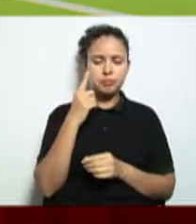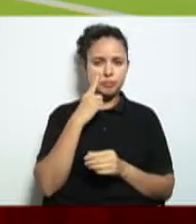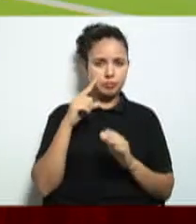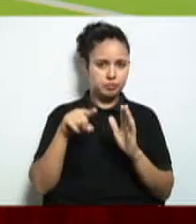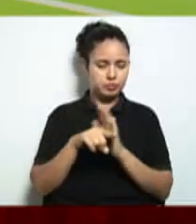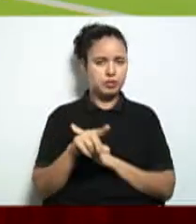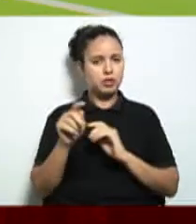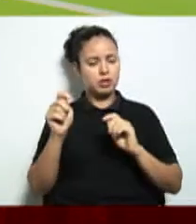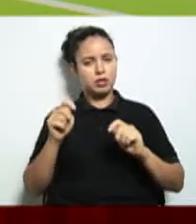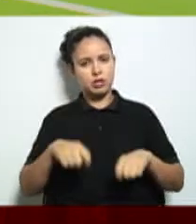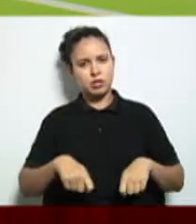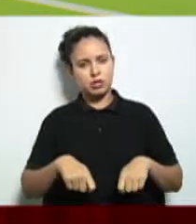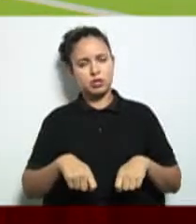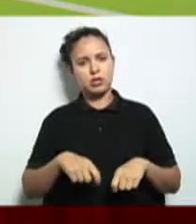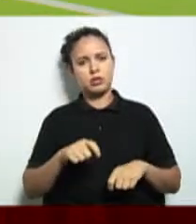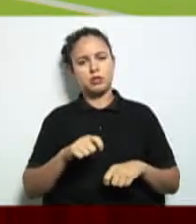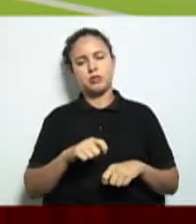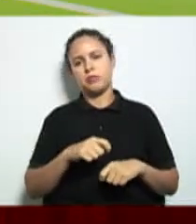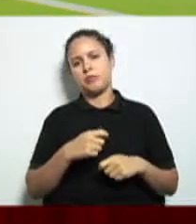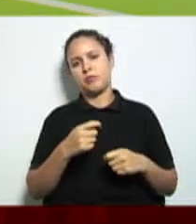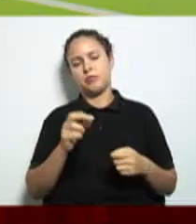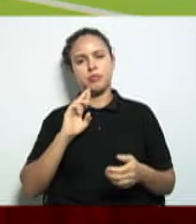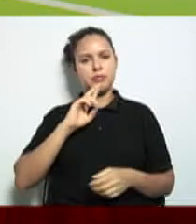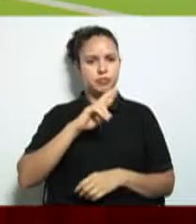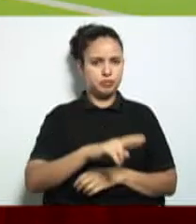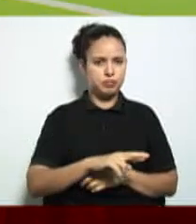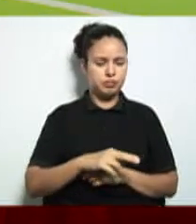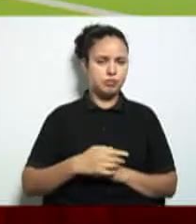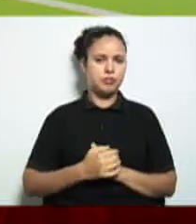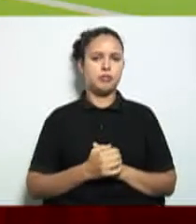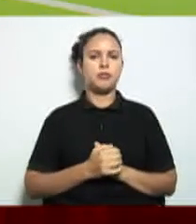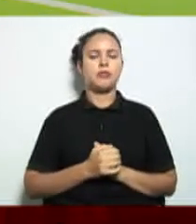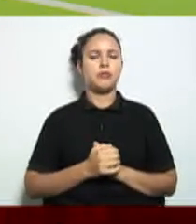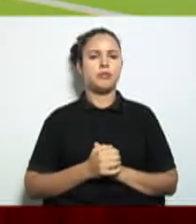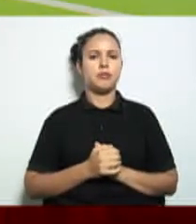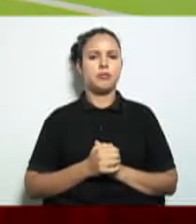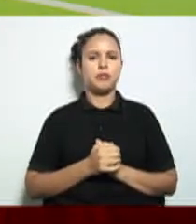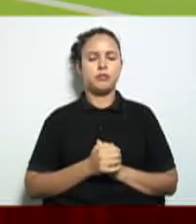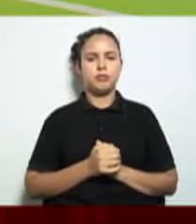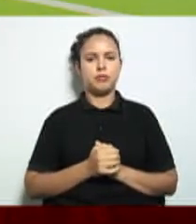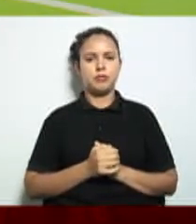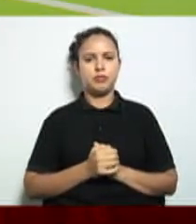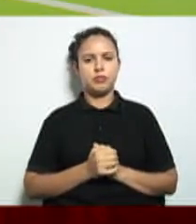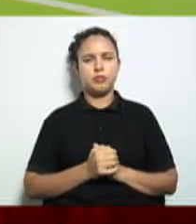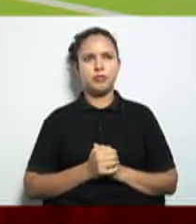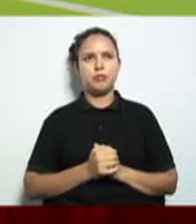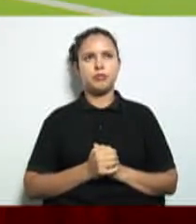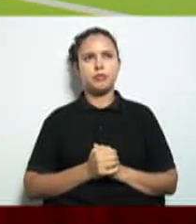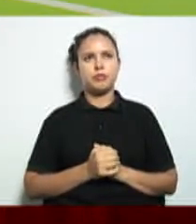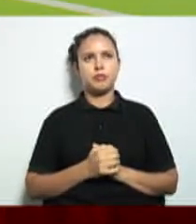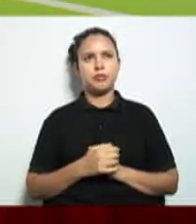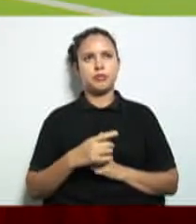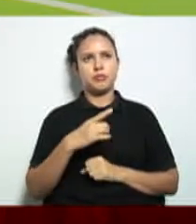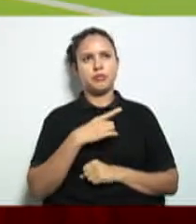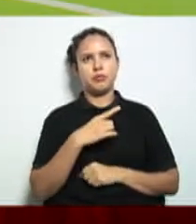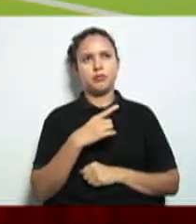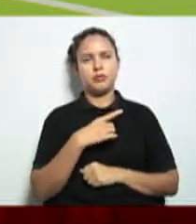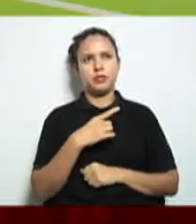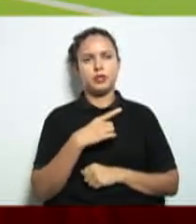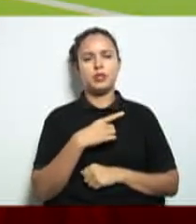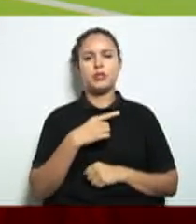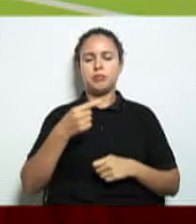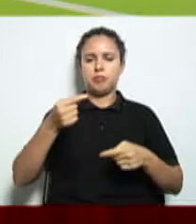tem viabilidade, se eu respondo essa pergunta. Então, a gente tem aqui que estão